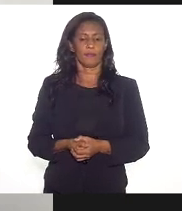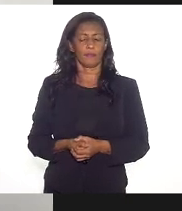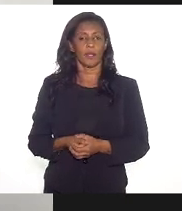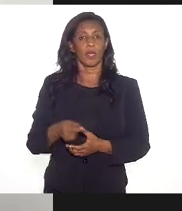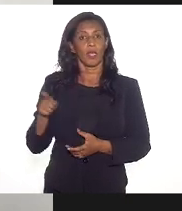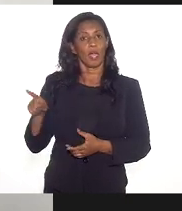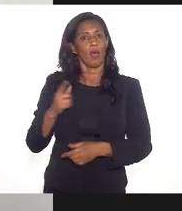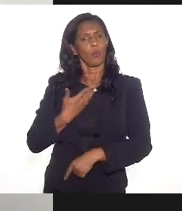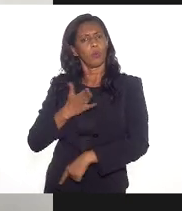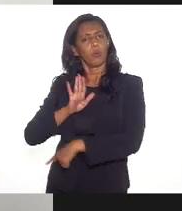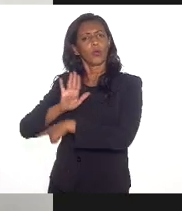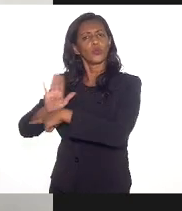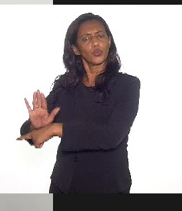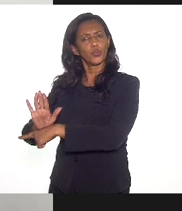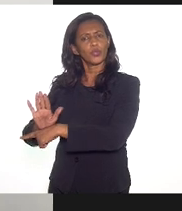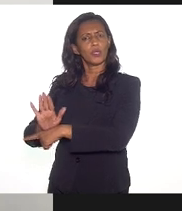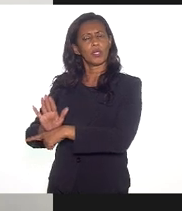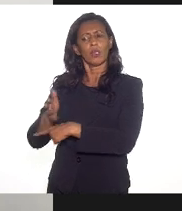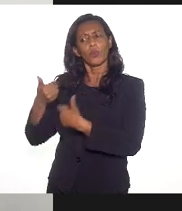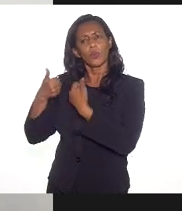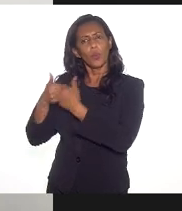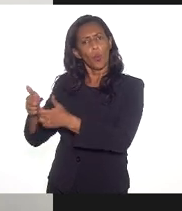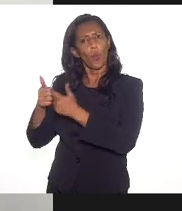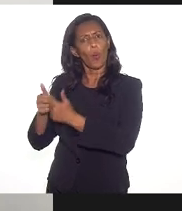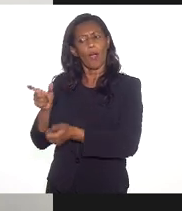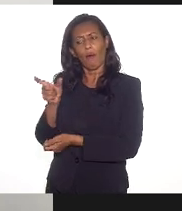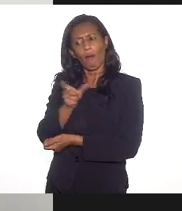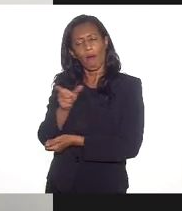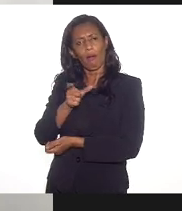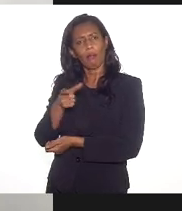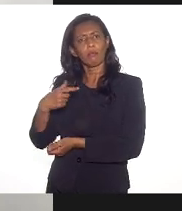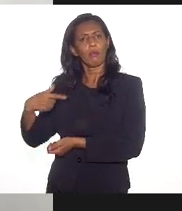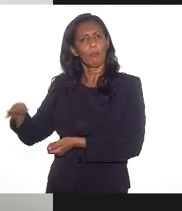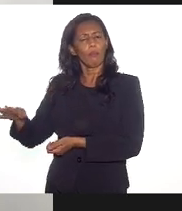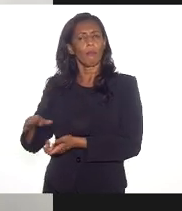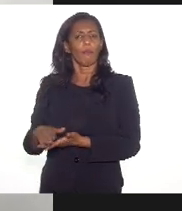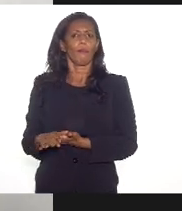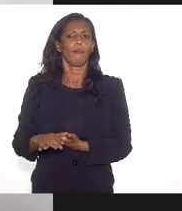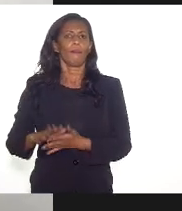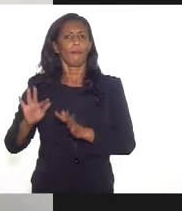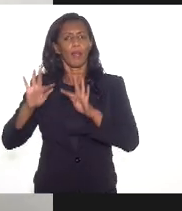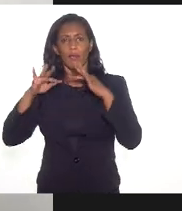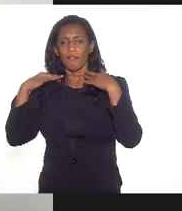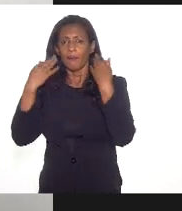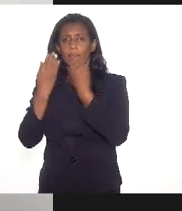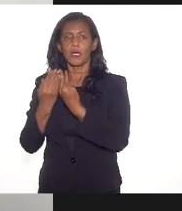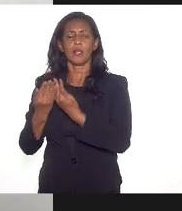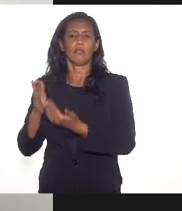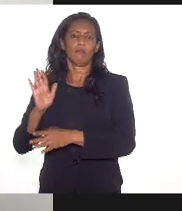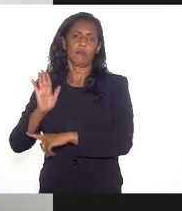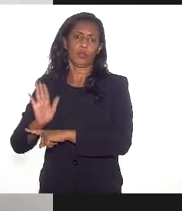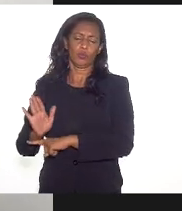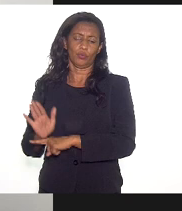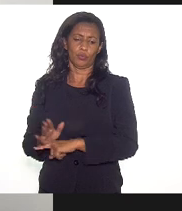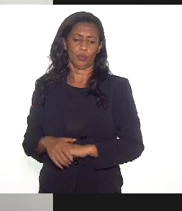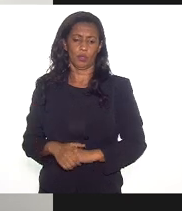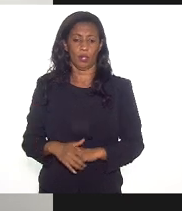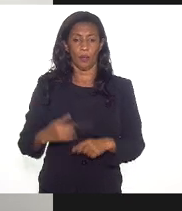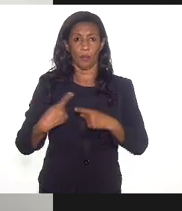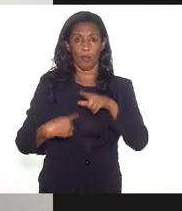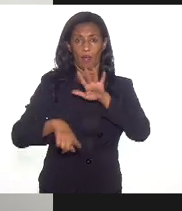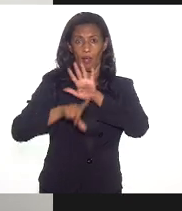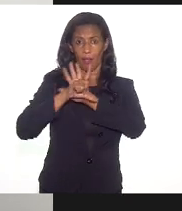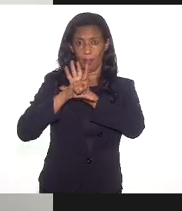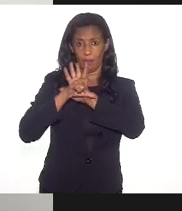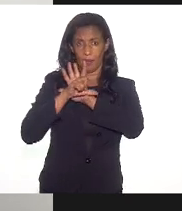dessas passagens, não é? Já dentro de uma linha de atendimento a essas famílias, porque a lei de